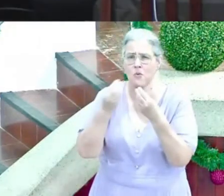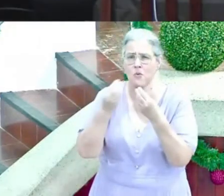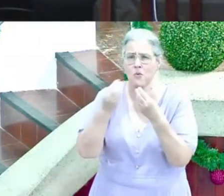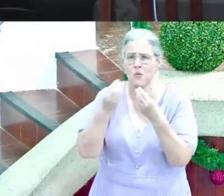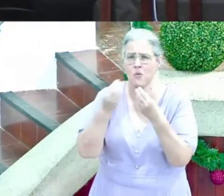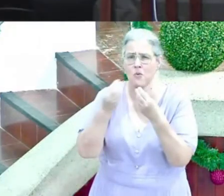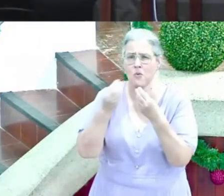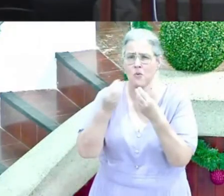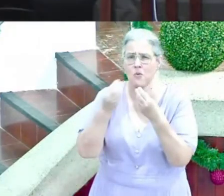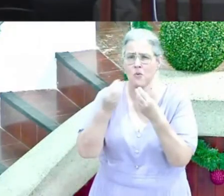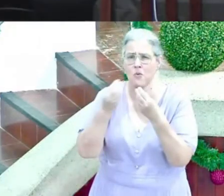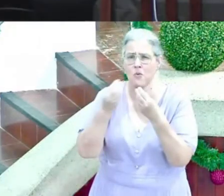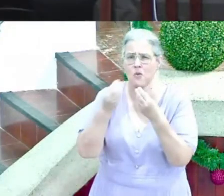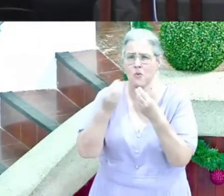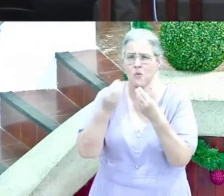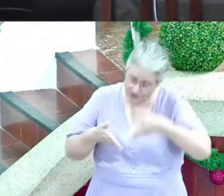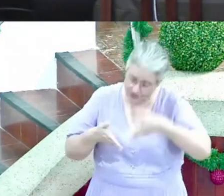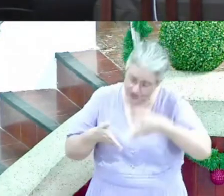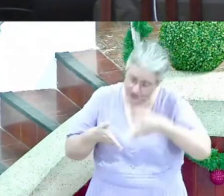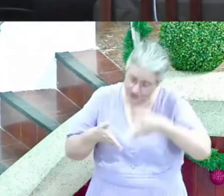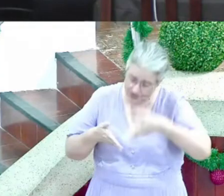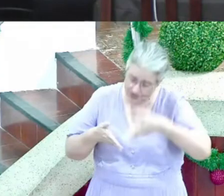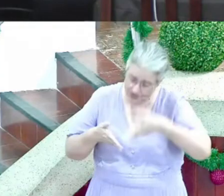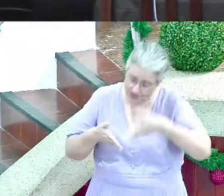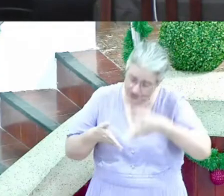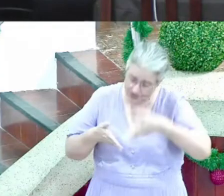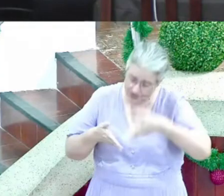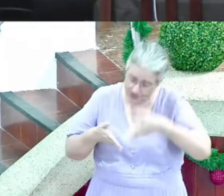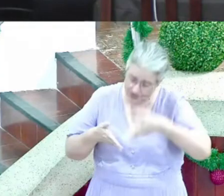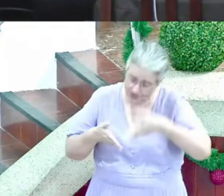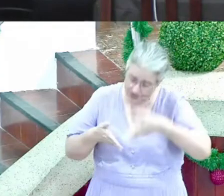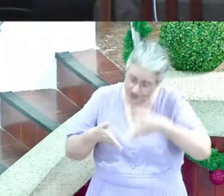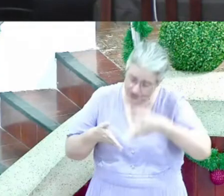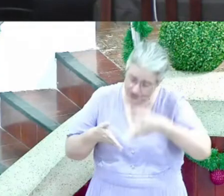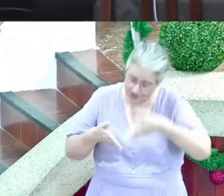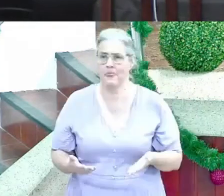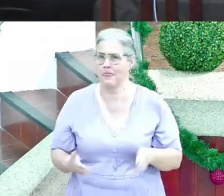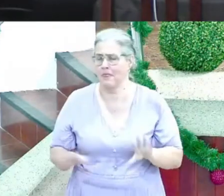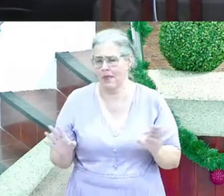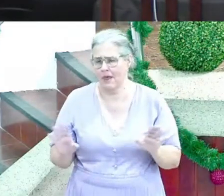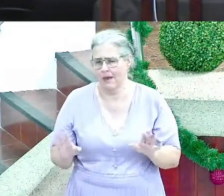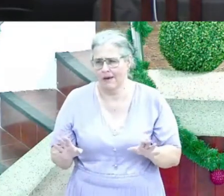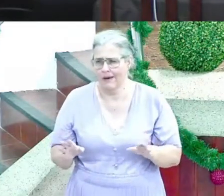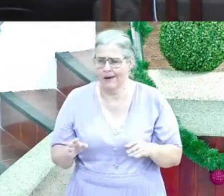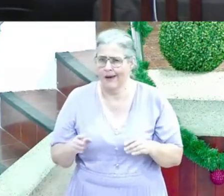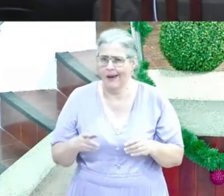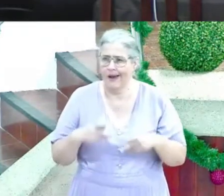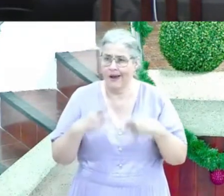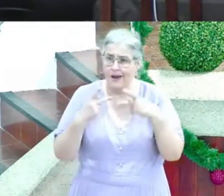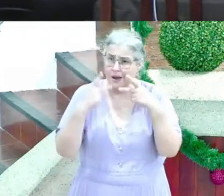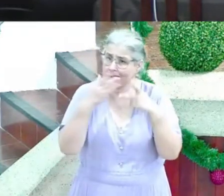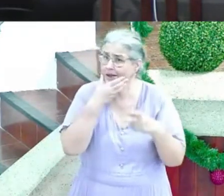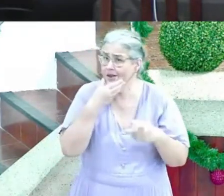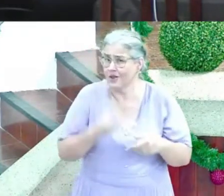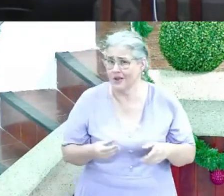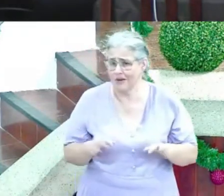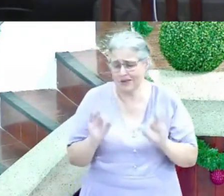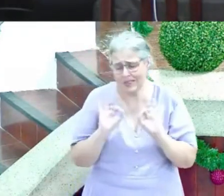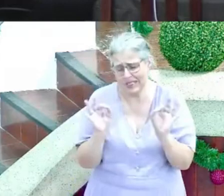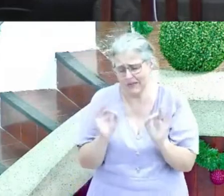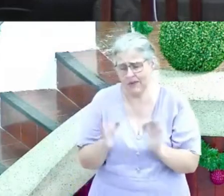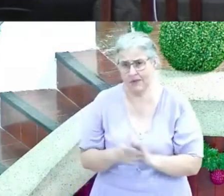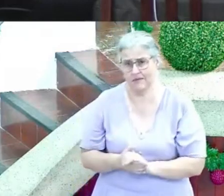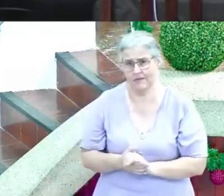seu nascimento. A mensagem do Natal é simples.